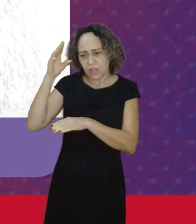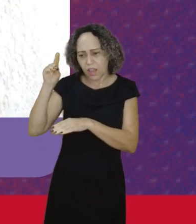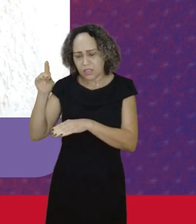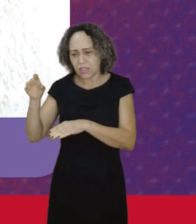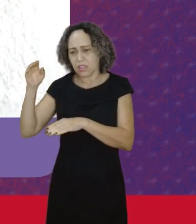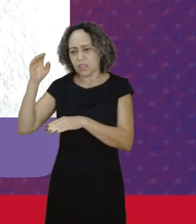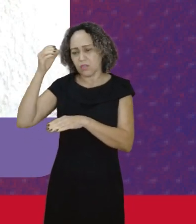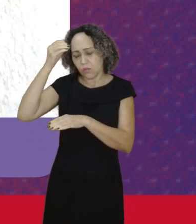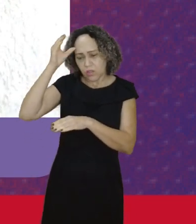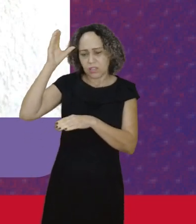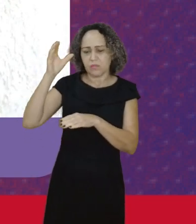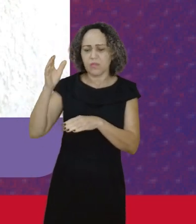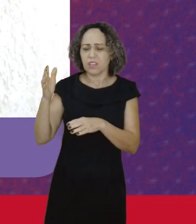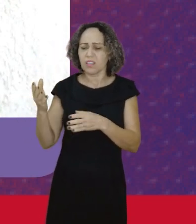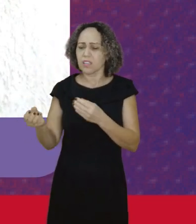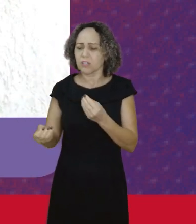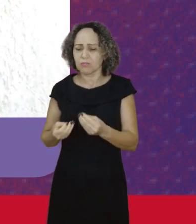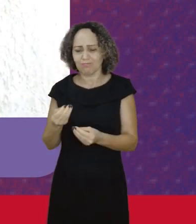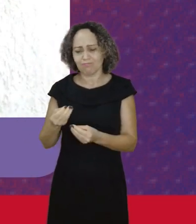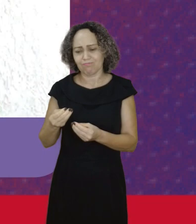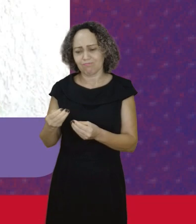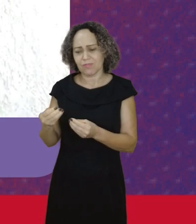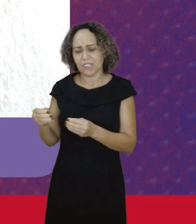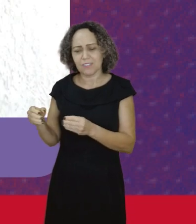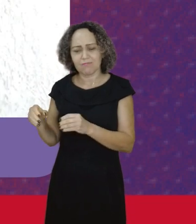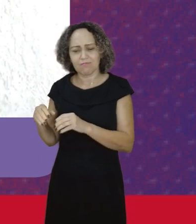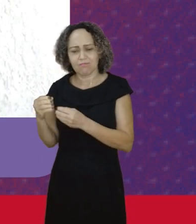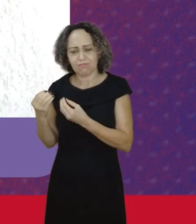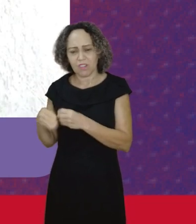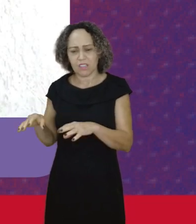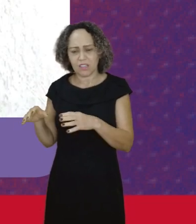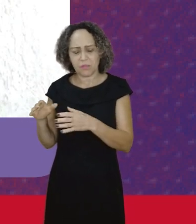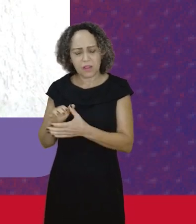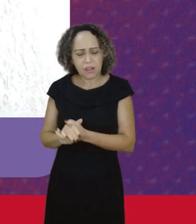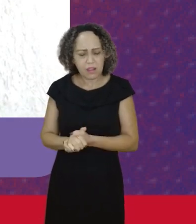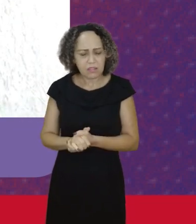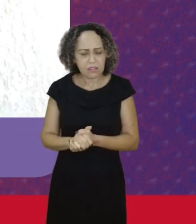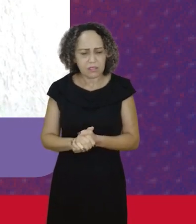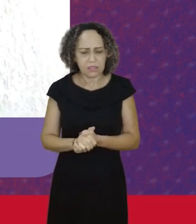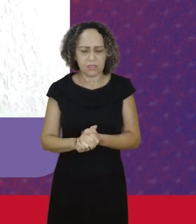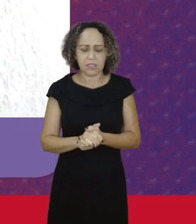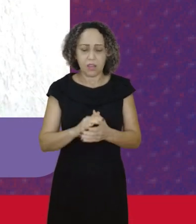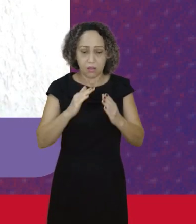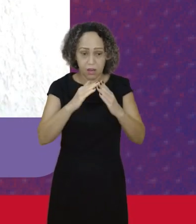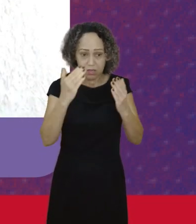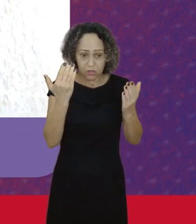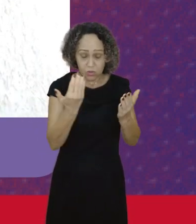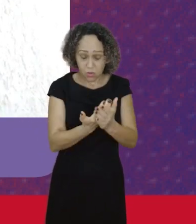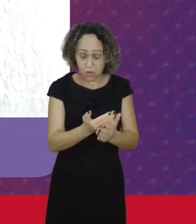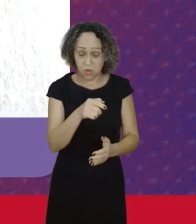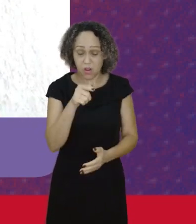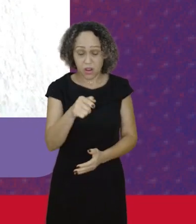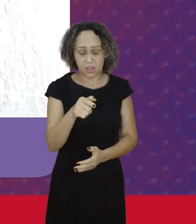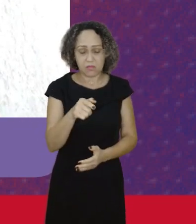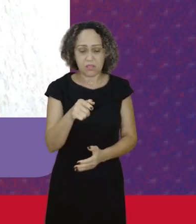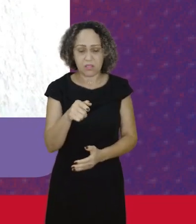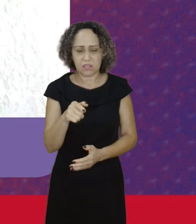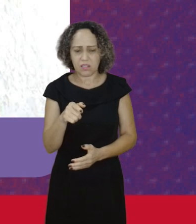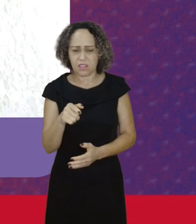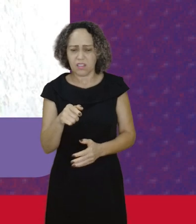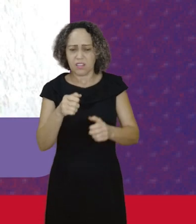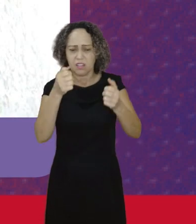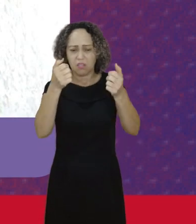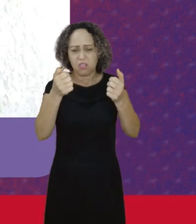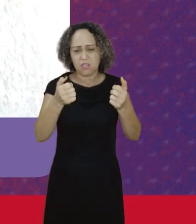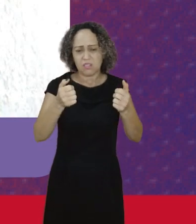é um dos principais locais de denúncia da questão dos abusos sexuais. Falar, então, de gênero e sexualidade é